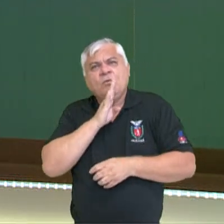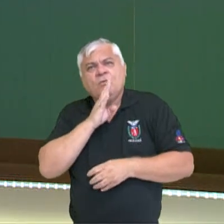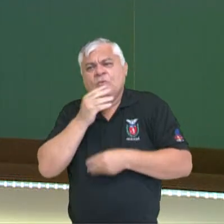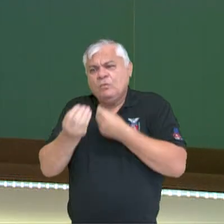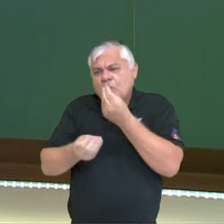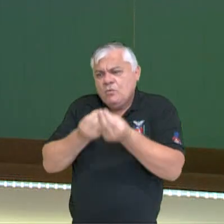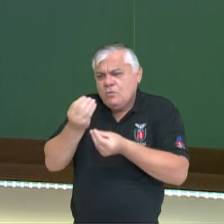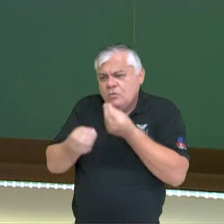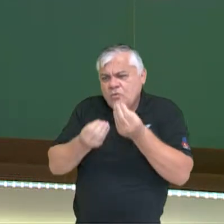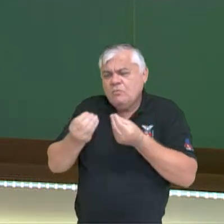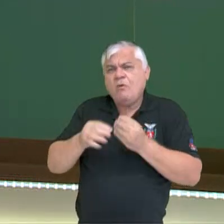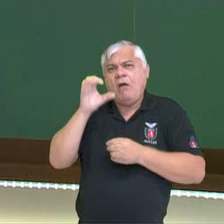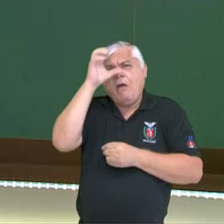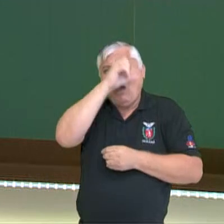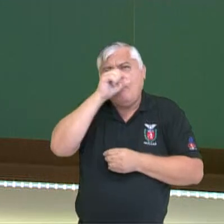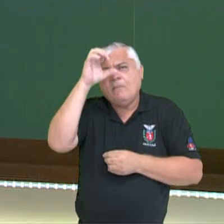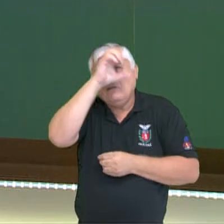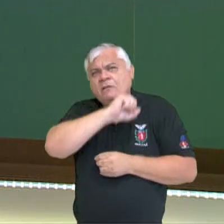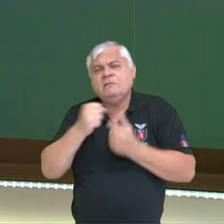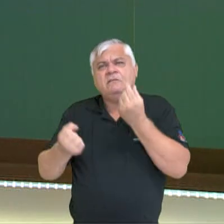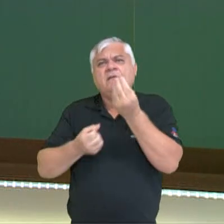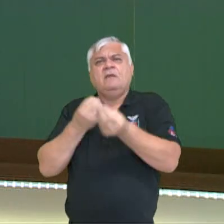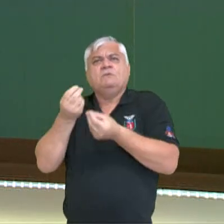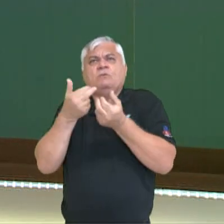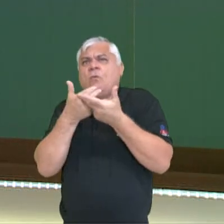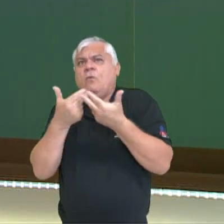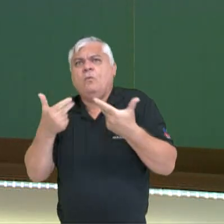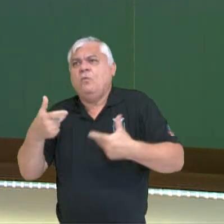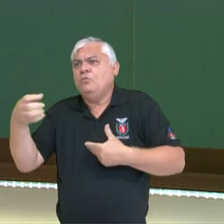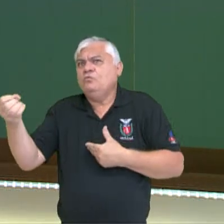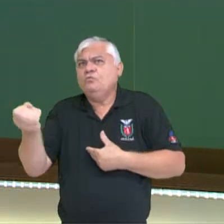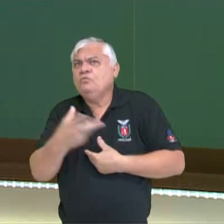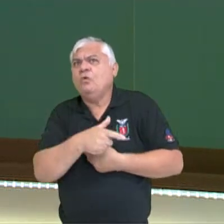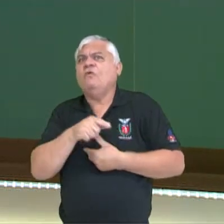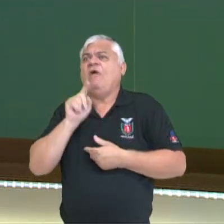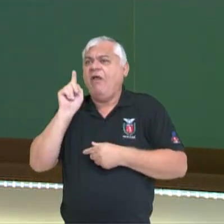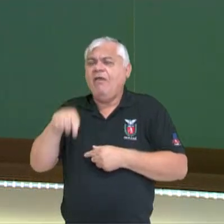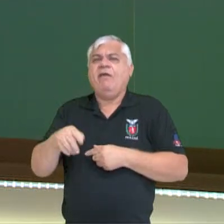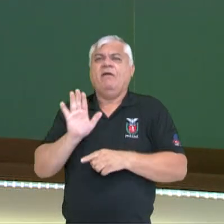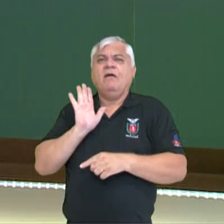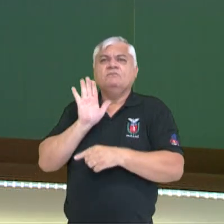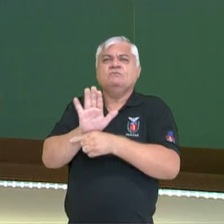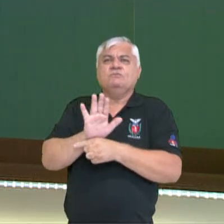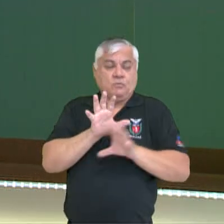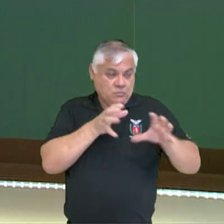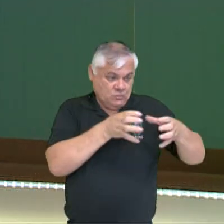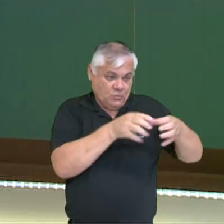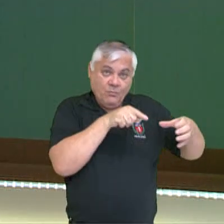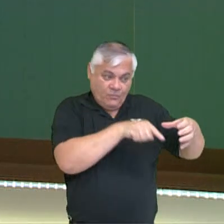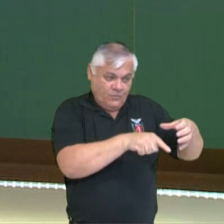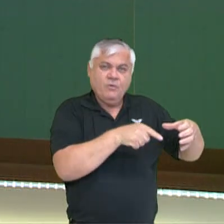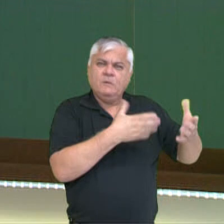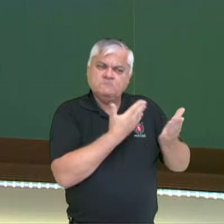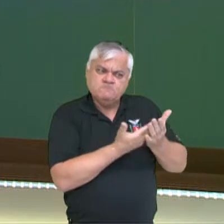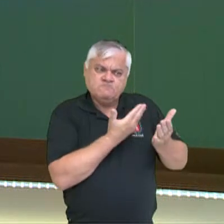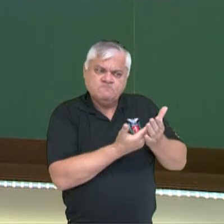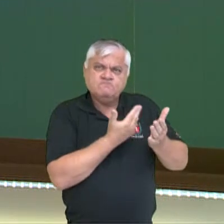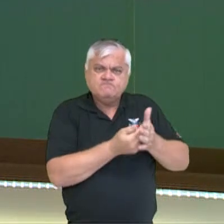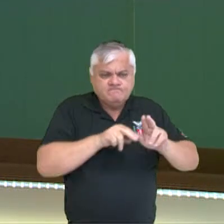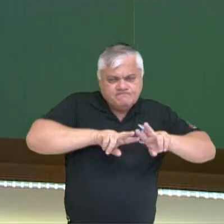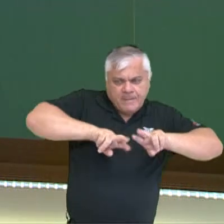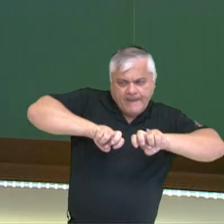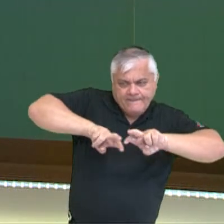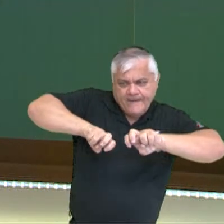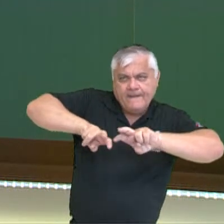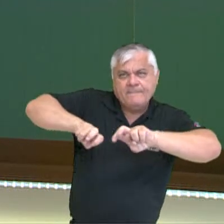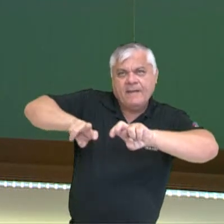pelo conhecimento, do saber pelo saber, é o que acabou levando esses homens a buscarem um conhecimento